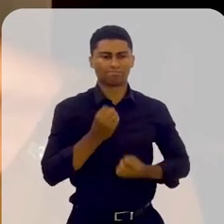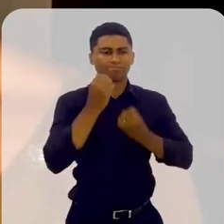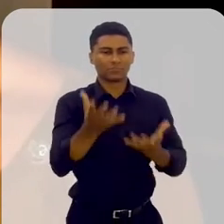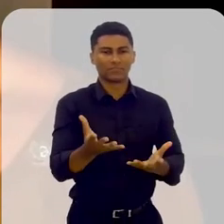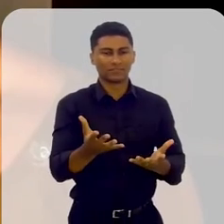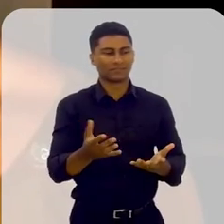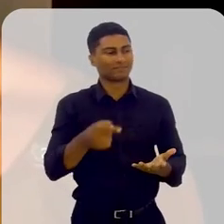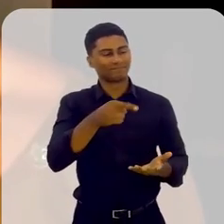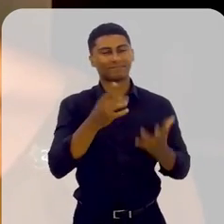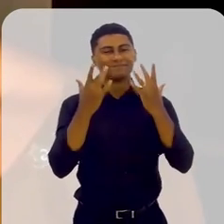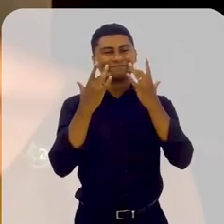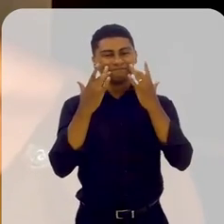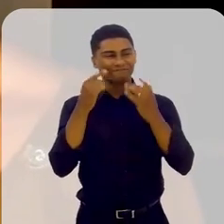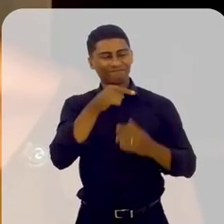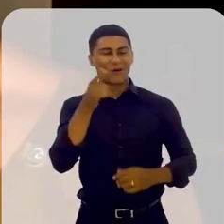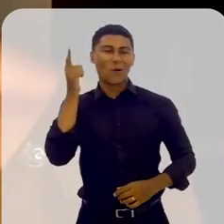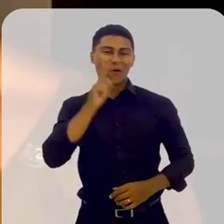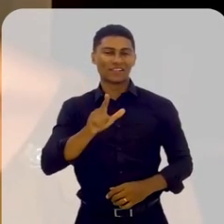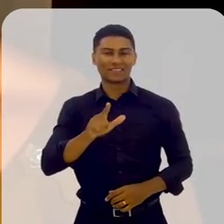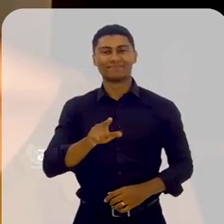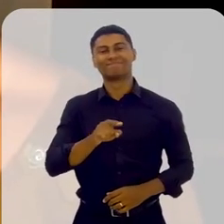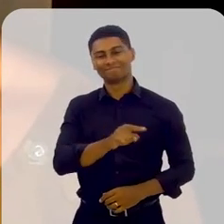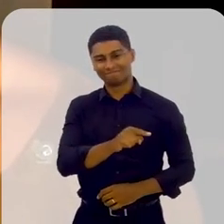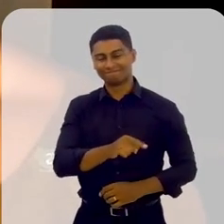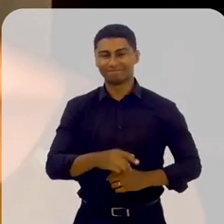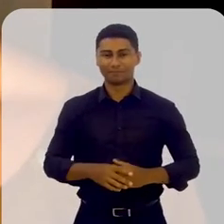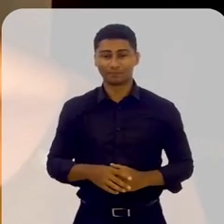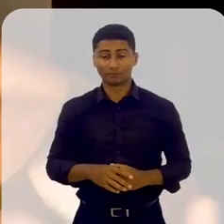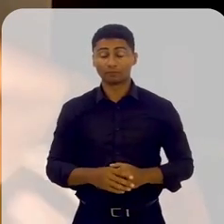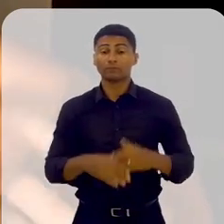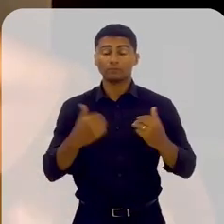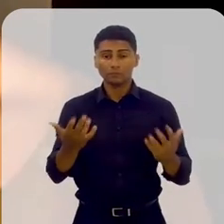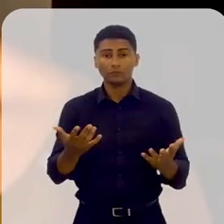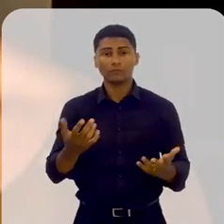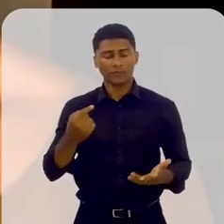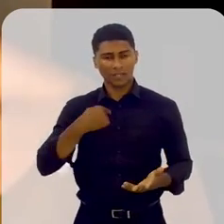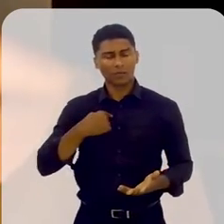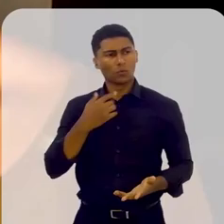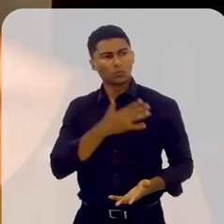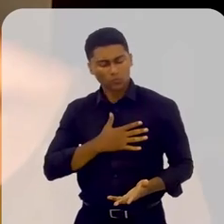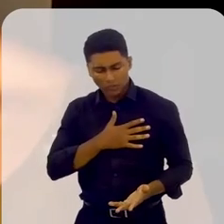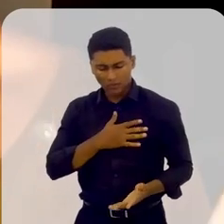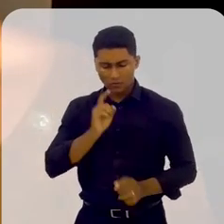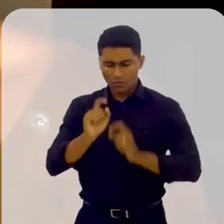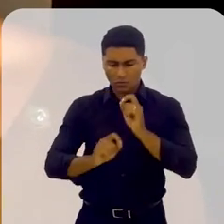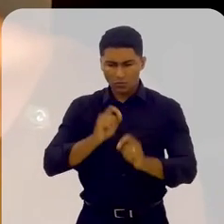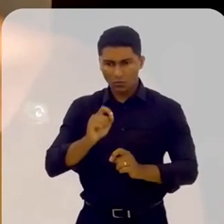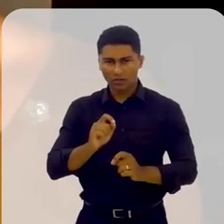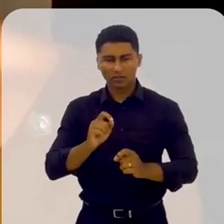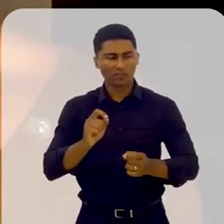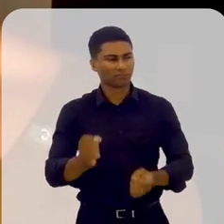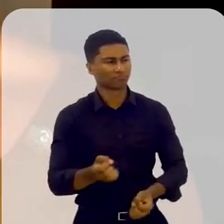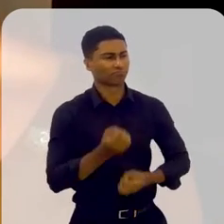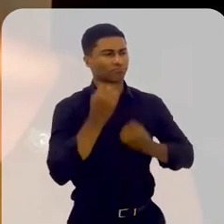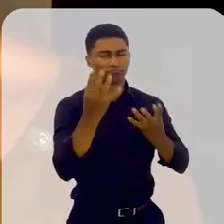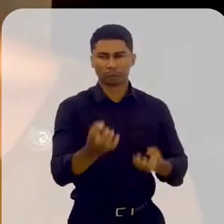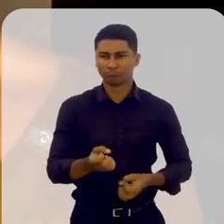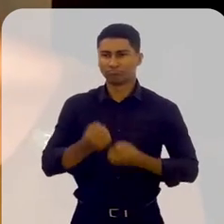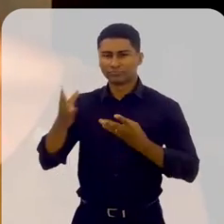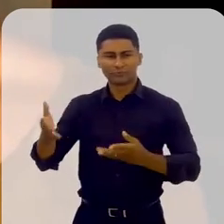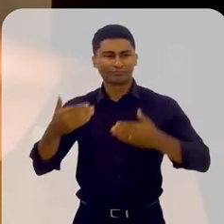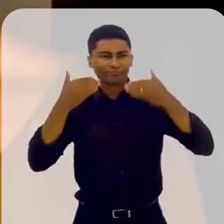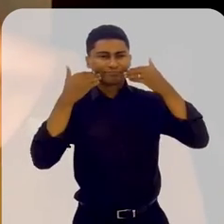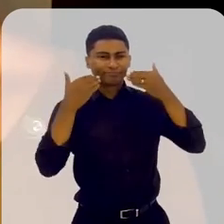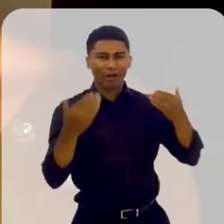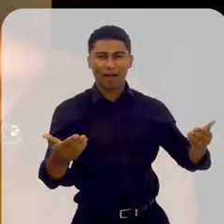né? E o Oboró me deu isso. E por conta disso, por conta de eu poder fazer o que eu gostava muito com a forma que eu